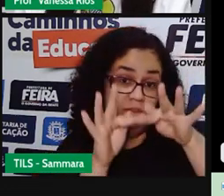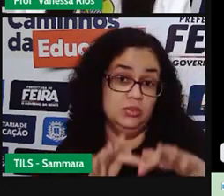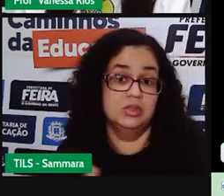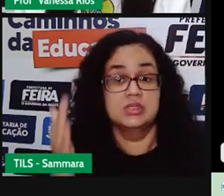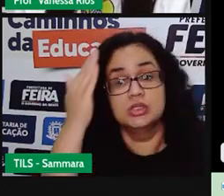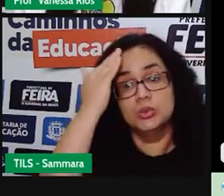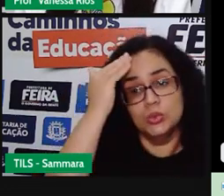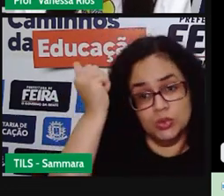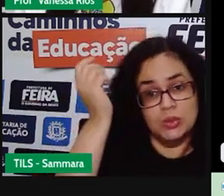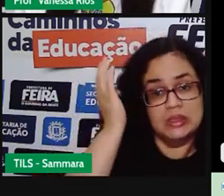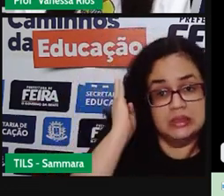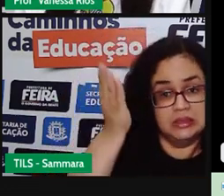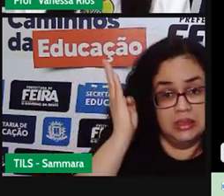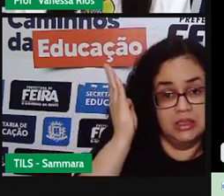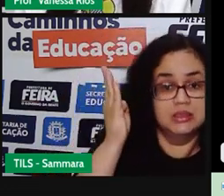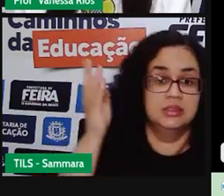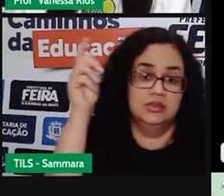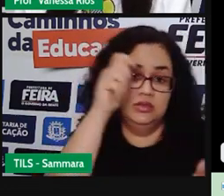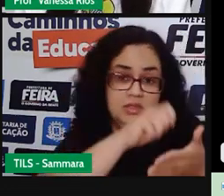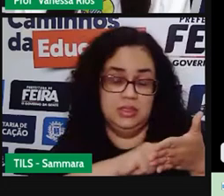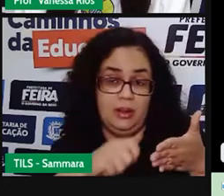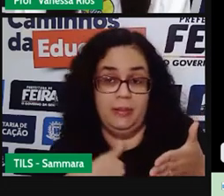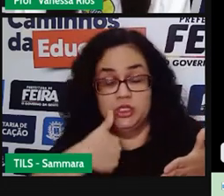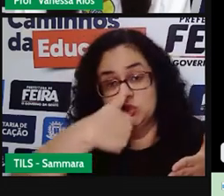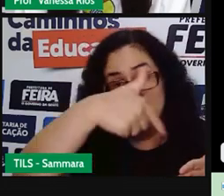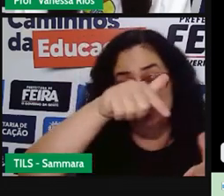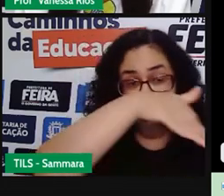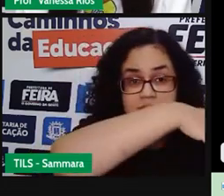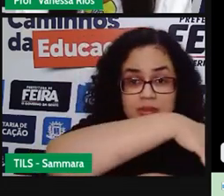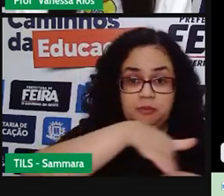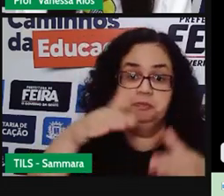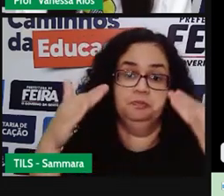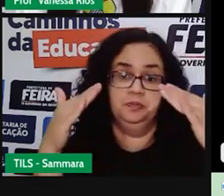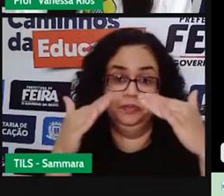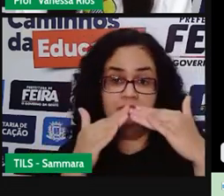número das portas, ao menino azul, que não sabe ler.